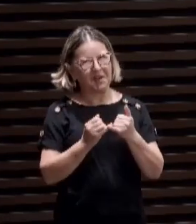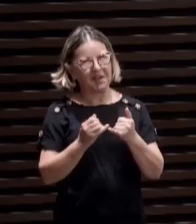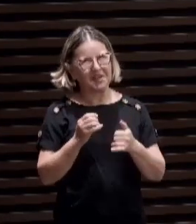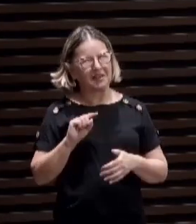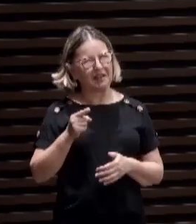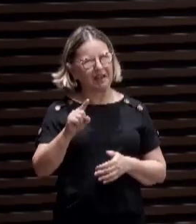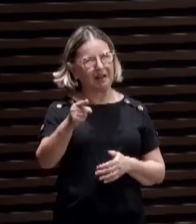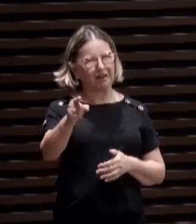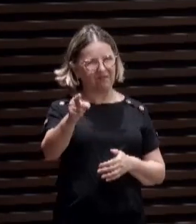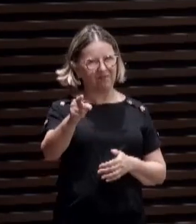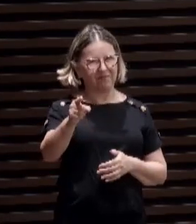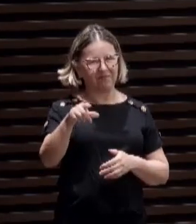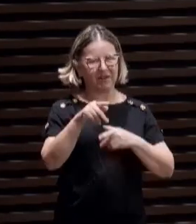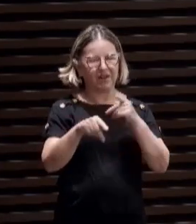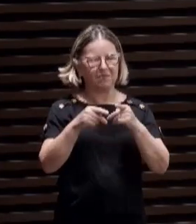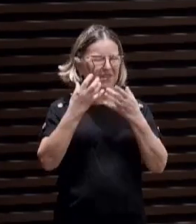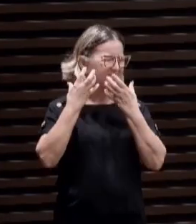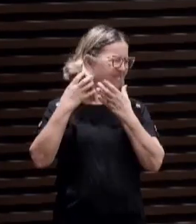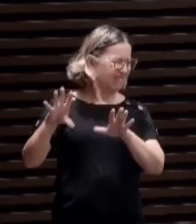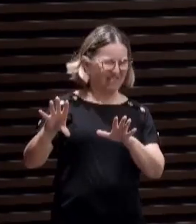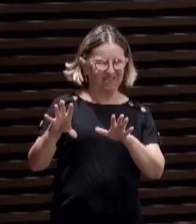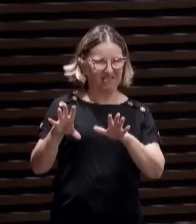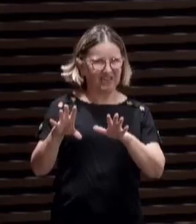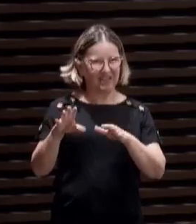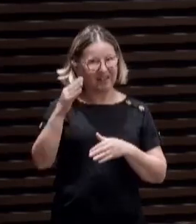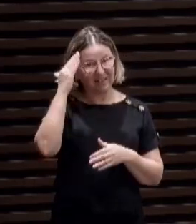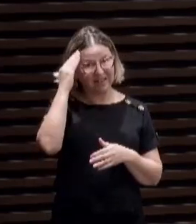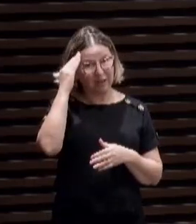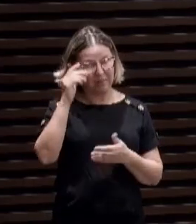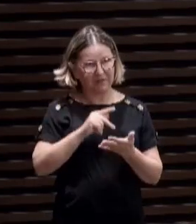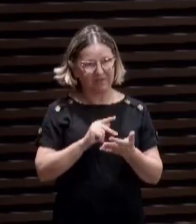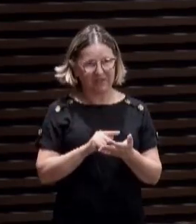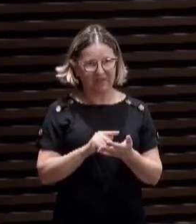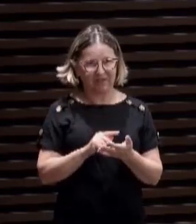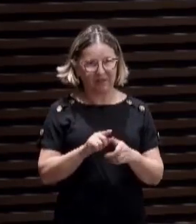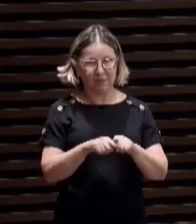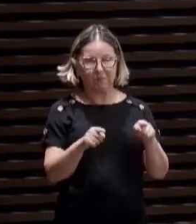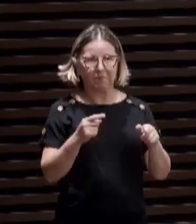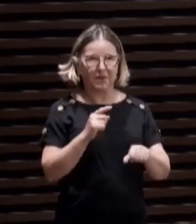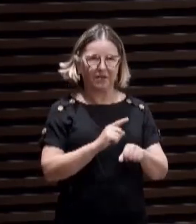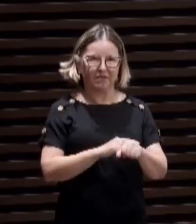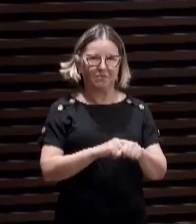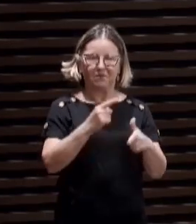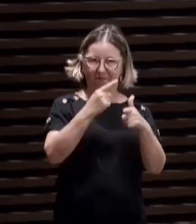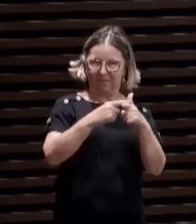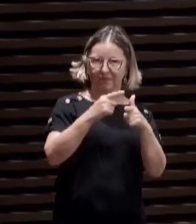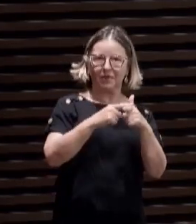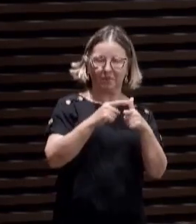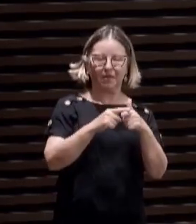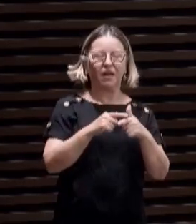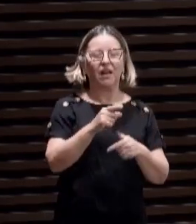a não observar essa realidade. Mas quando chega a tormenta, aí nós vamos ver se nós